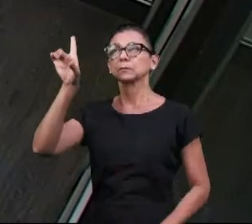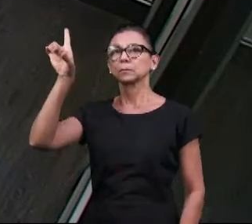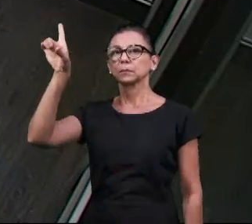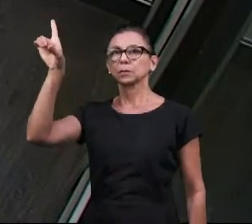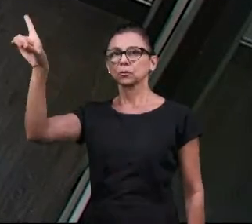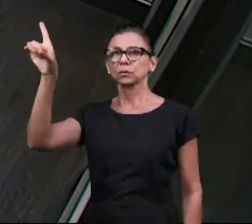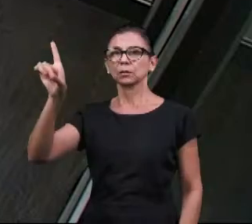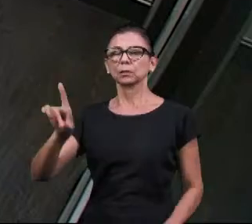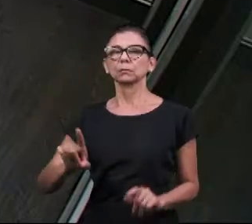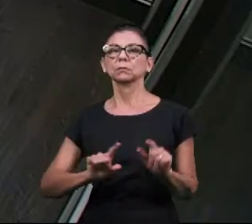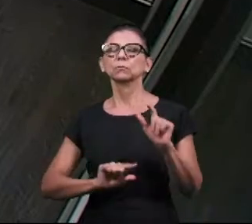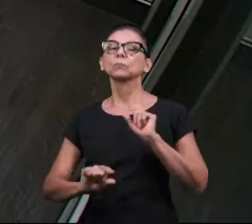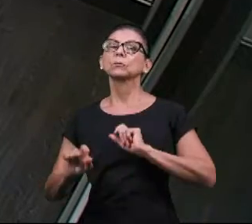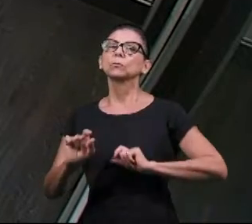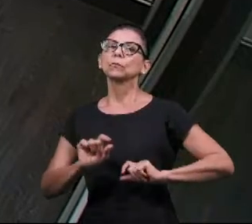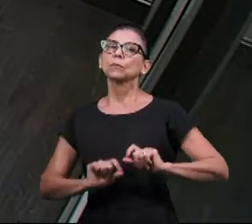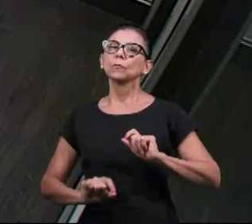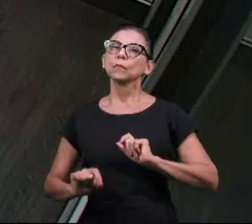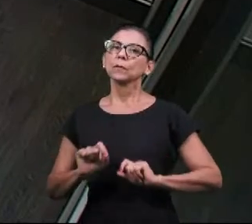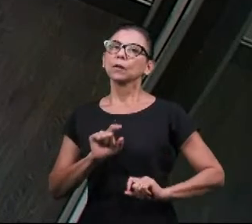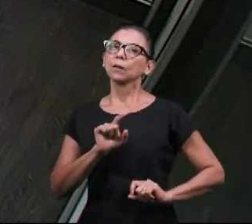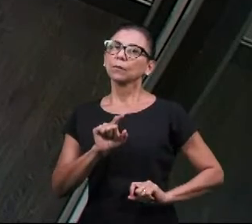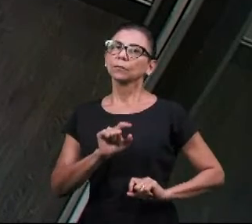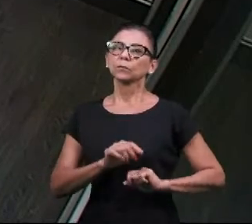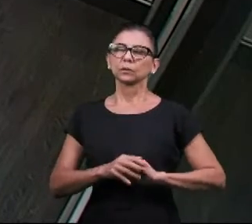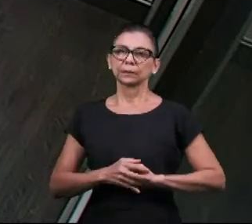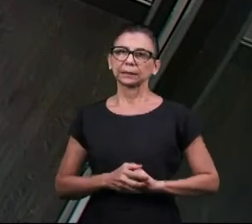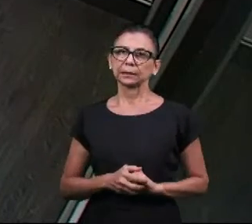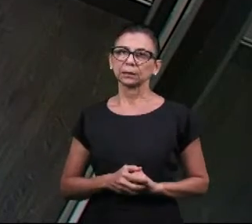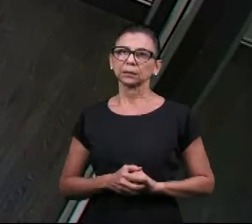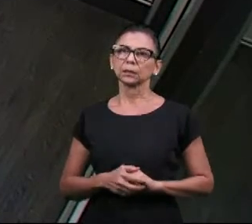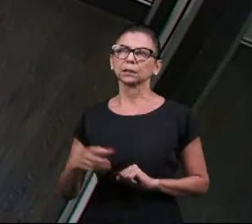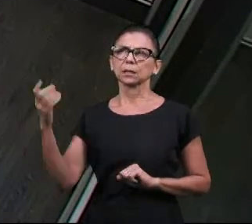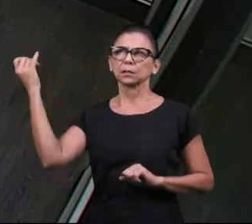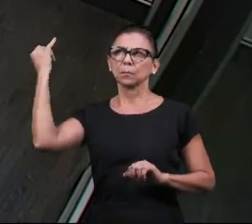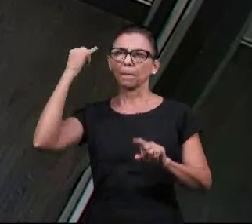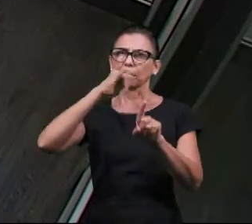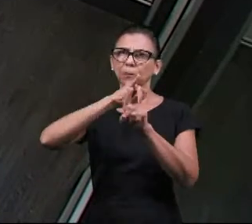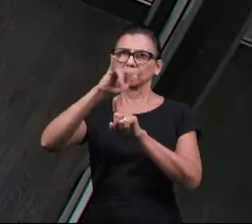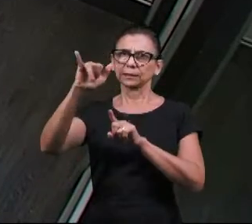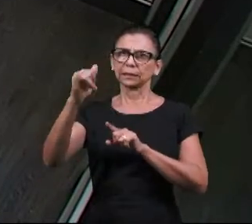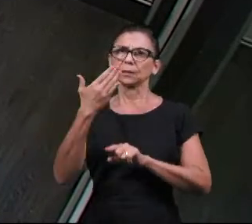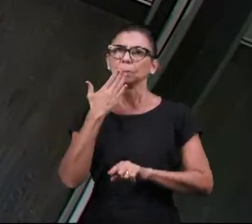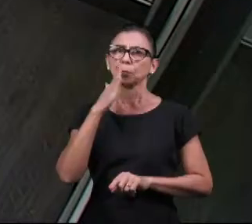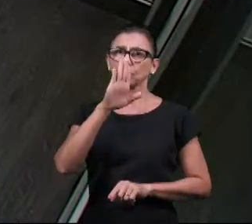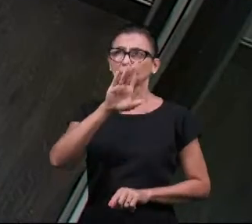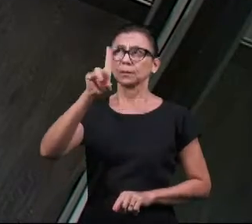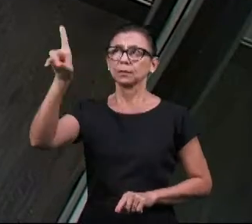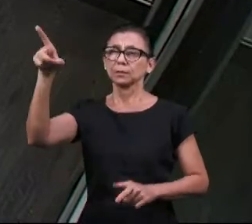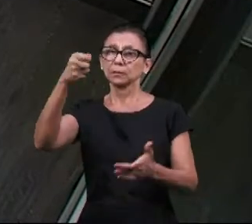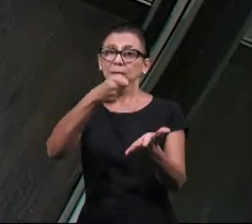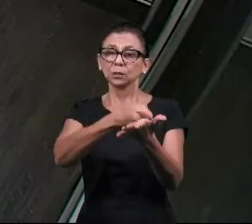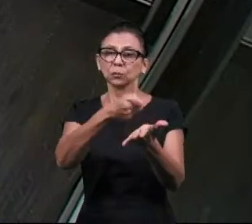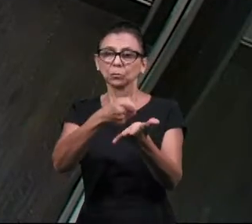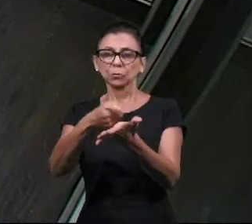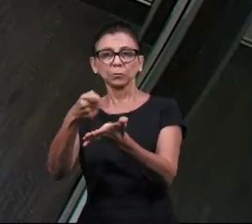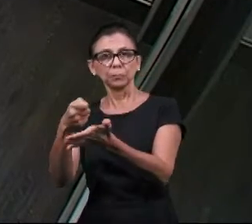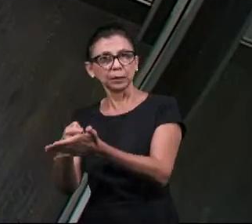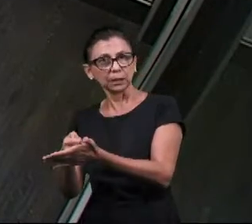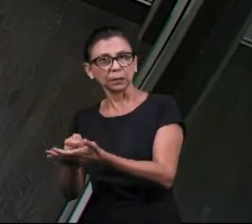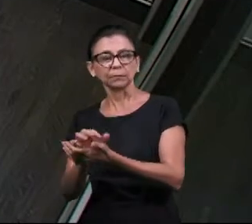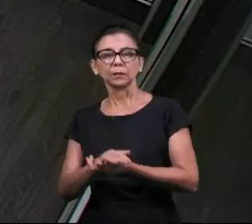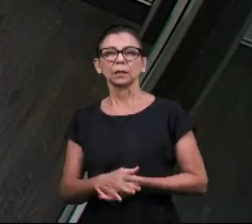você estar sendo alimentado pelas profecias. Então, a minha conversão foi um ato